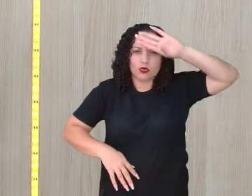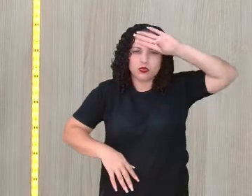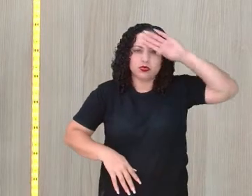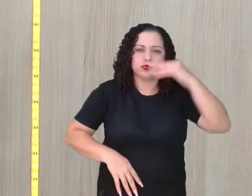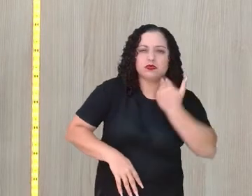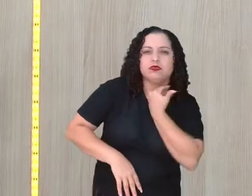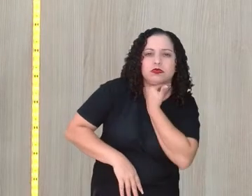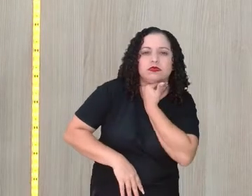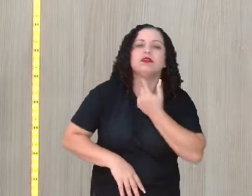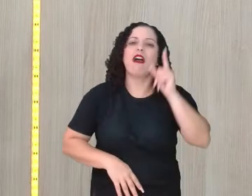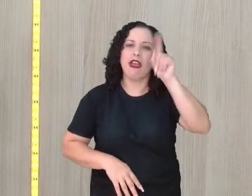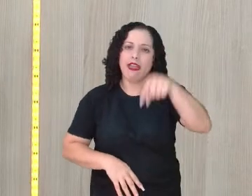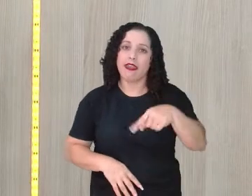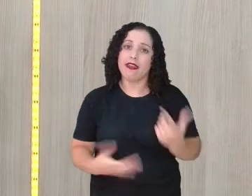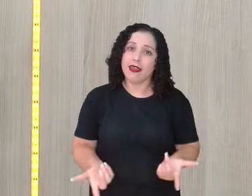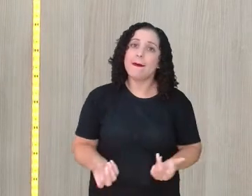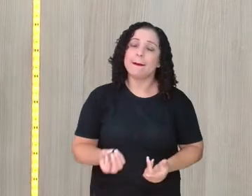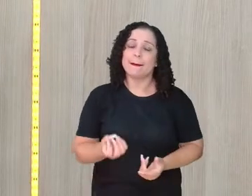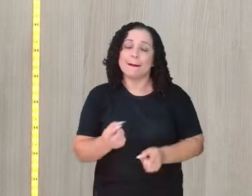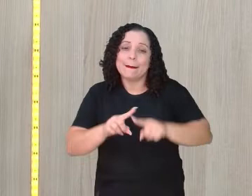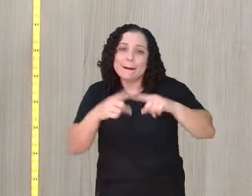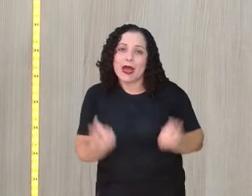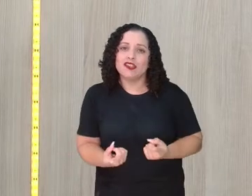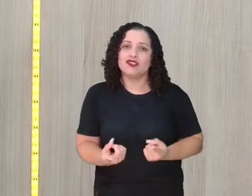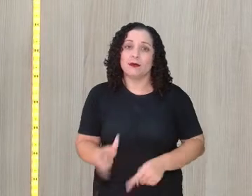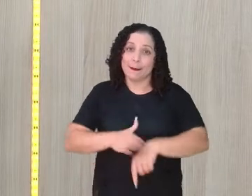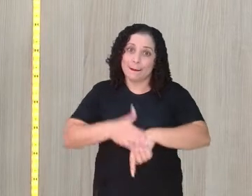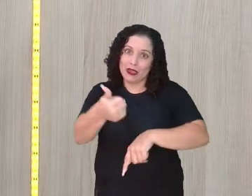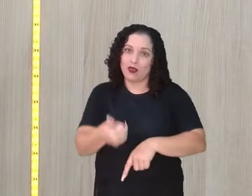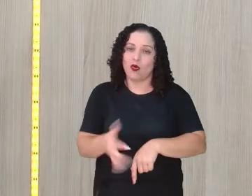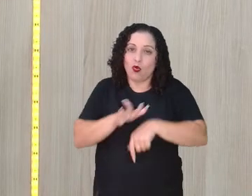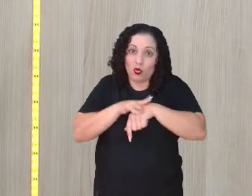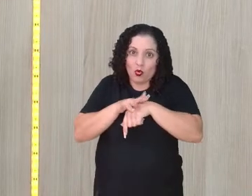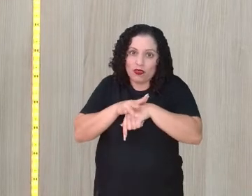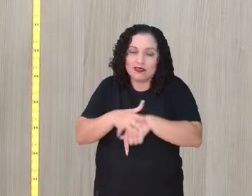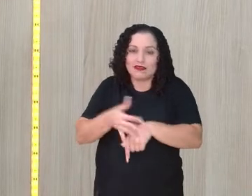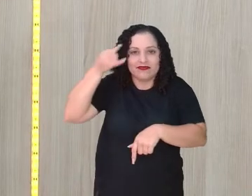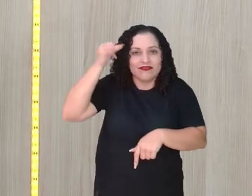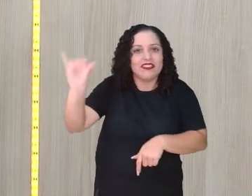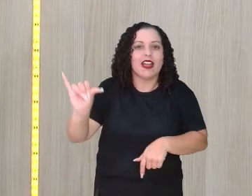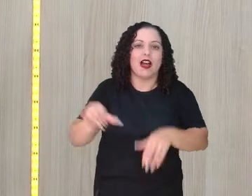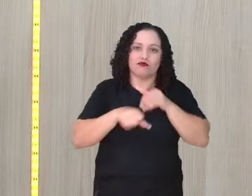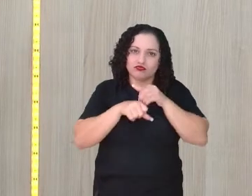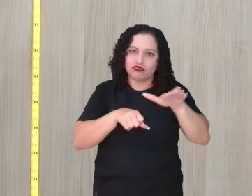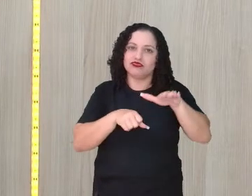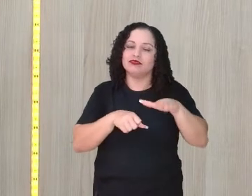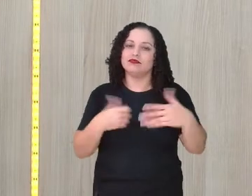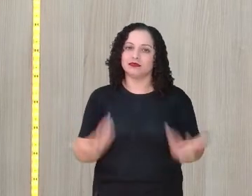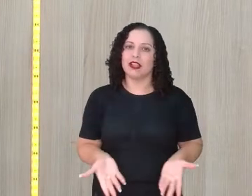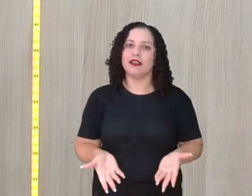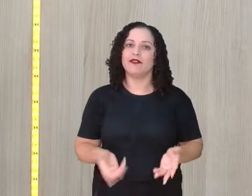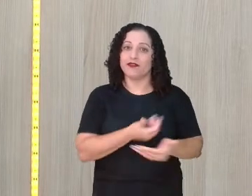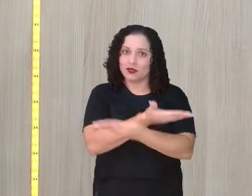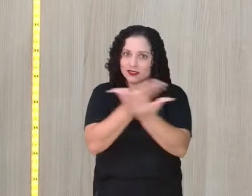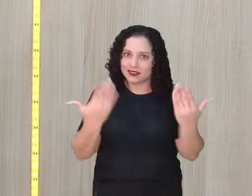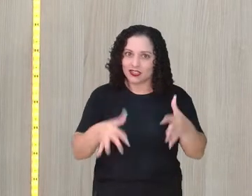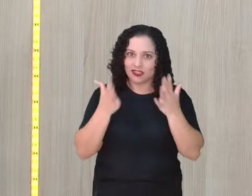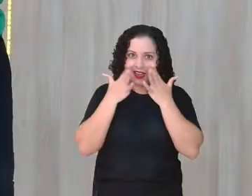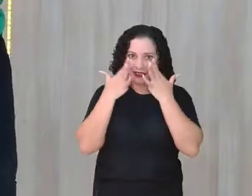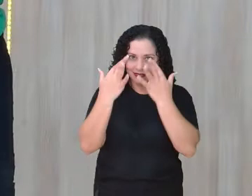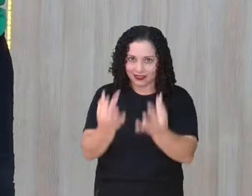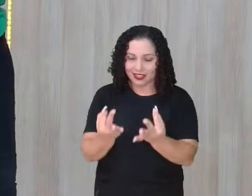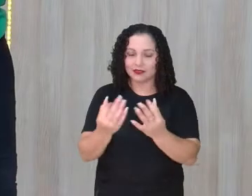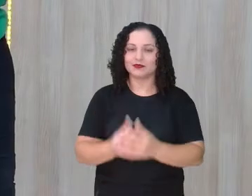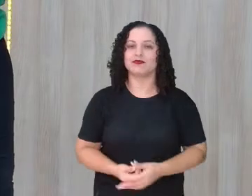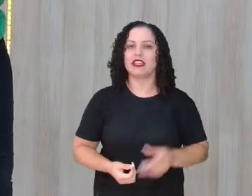que tenham pequenos efeitos colaterais do que ter a doença. Então, a prevenção é tudo, pessoal. Fiquem atentos a essa notícia, tá certo? Pois é, e nada de